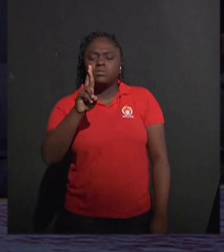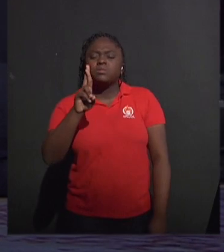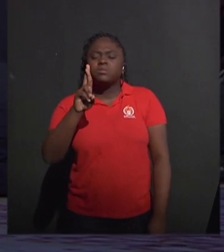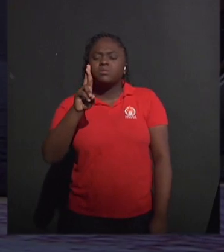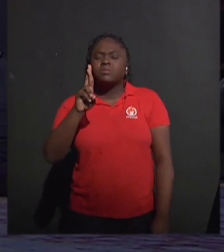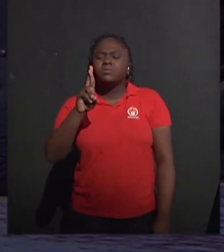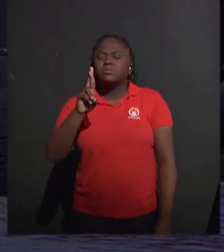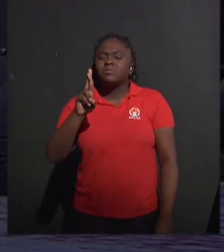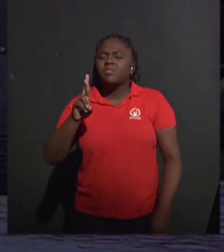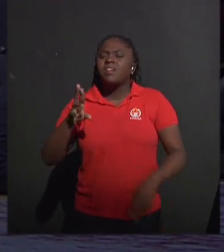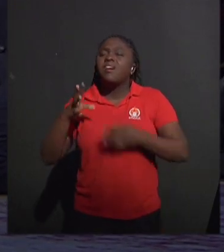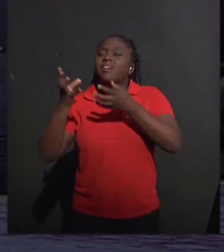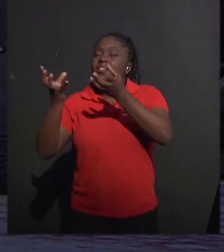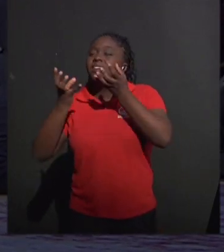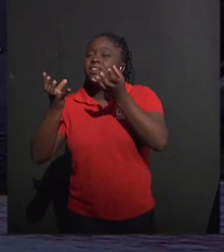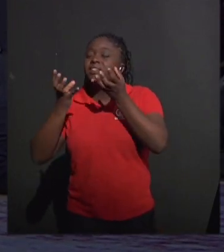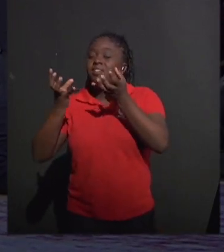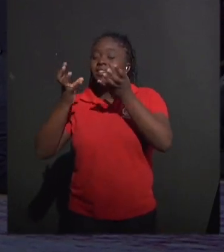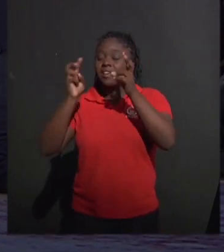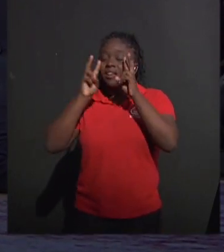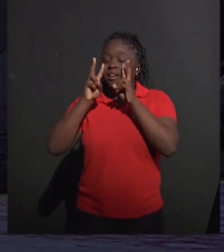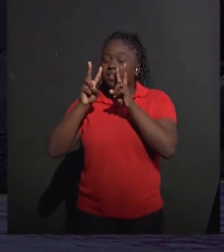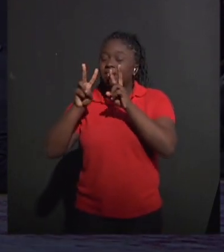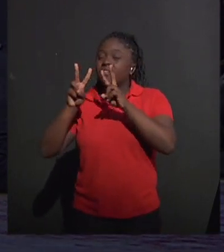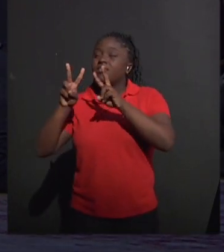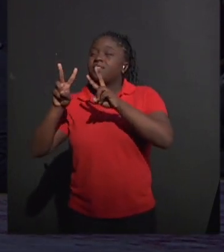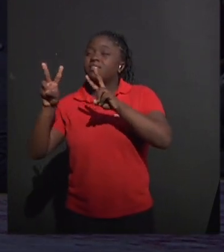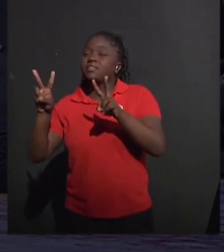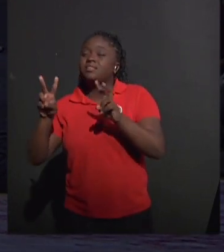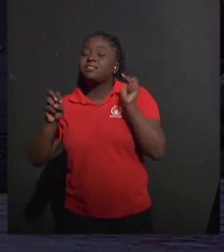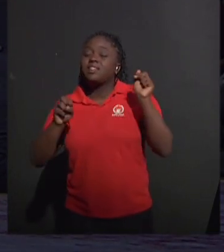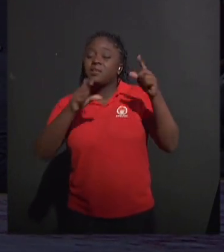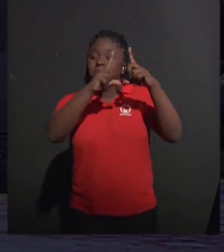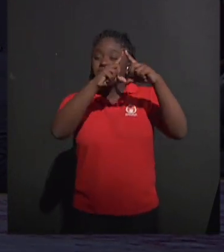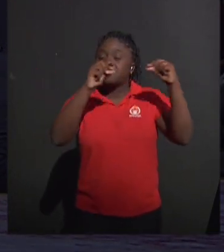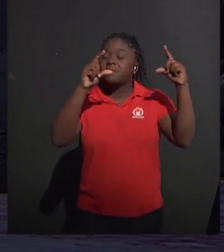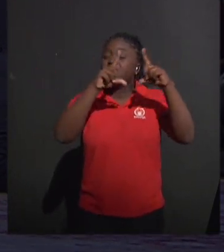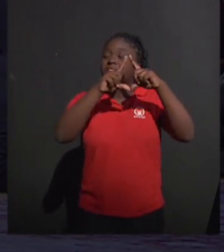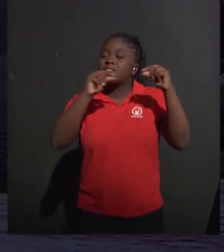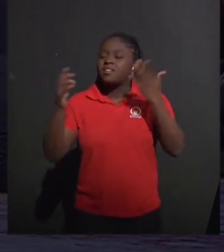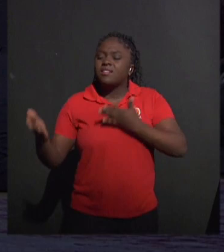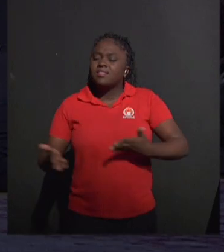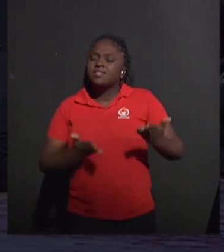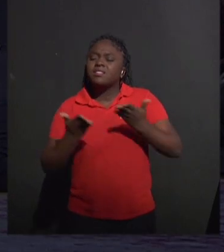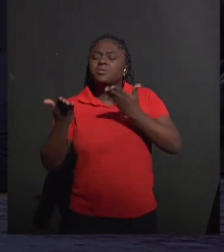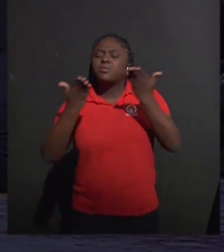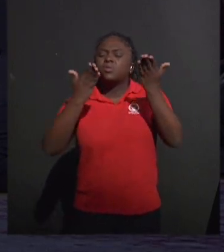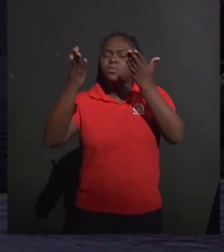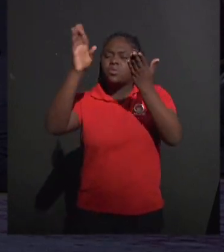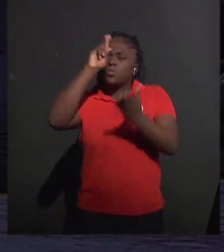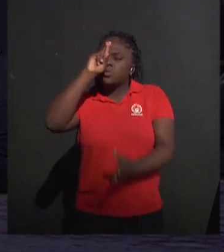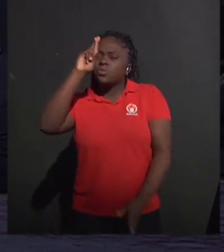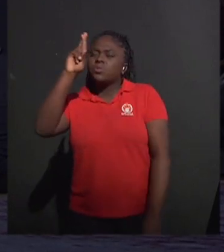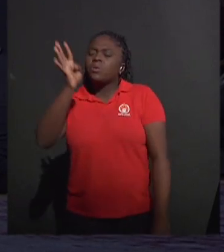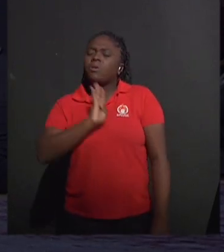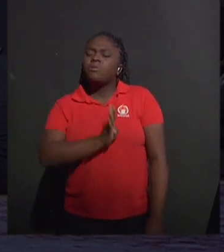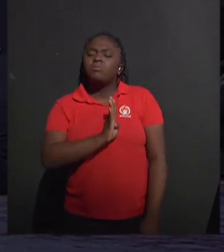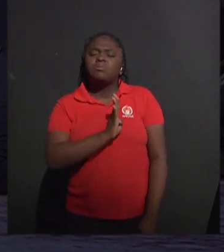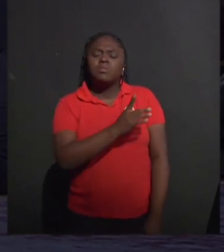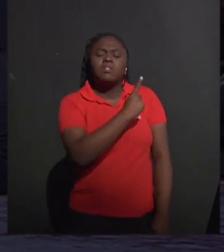Queremos, Senhor, ver-te entronizado em Brasília, reinando, Senhor, nos